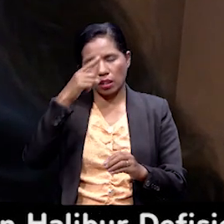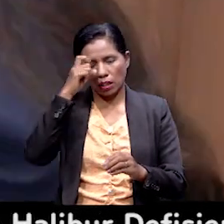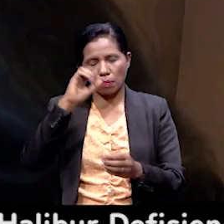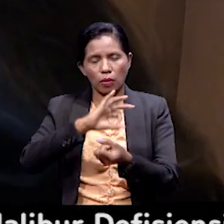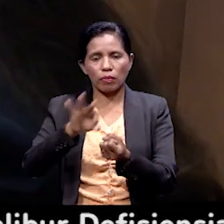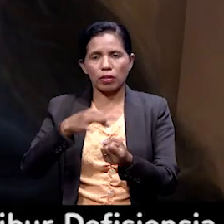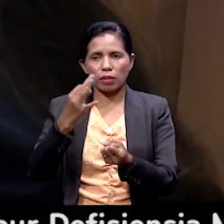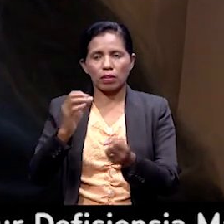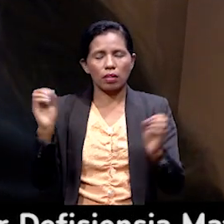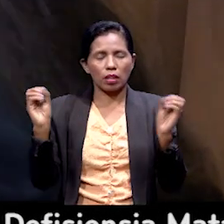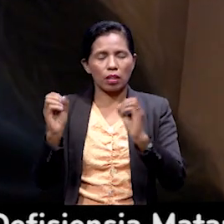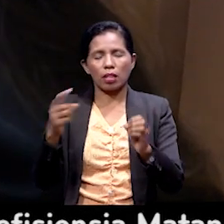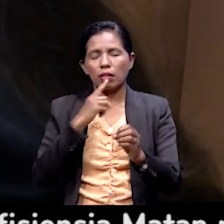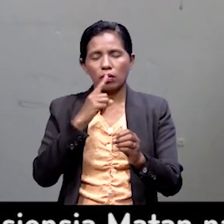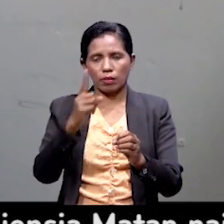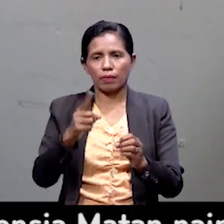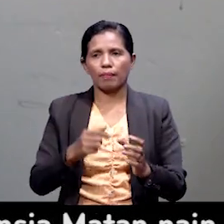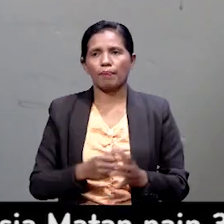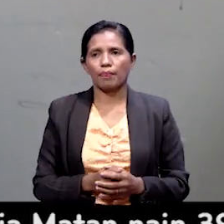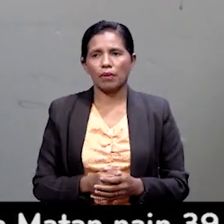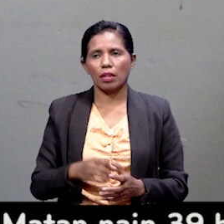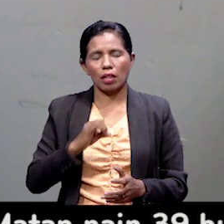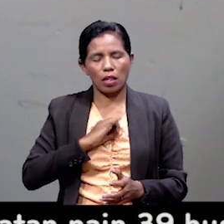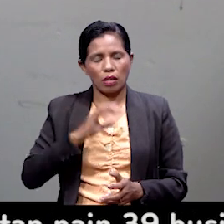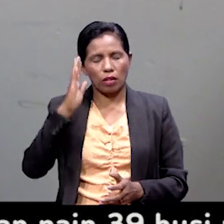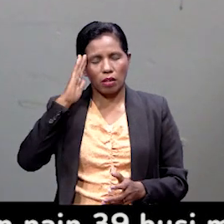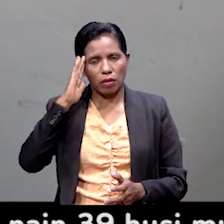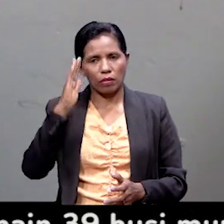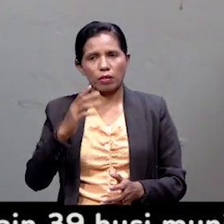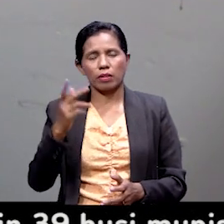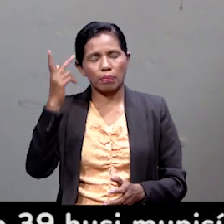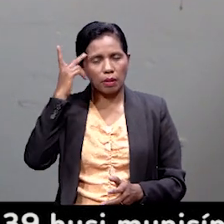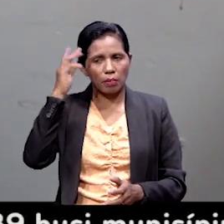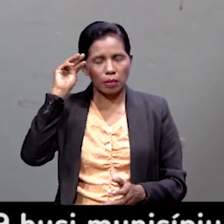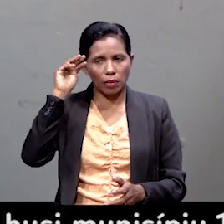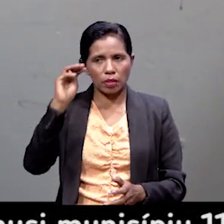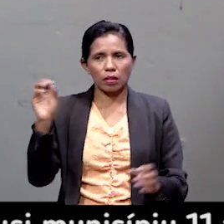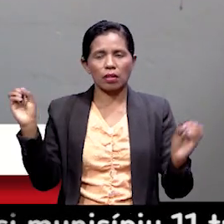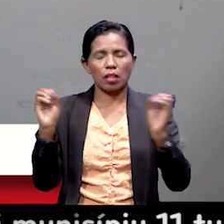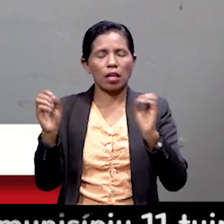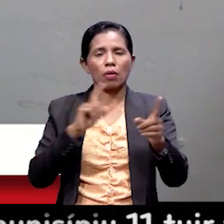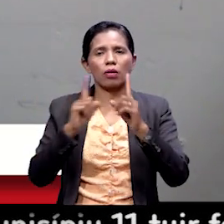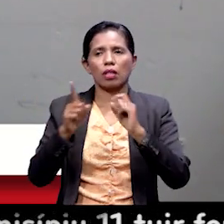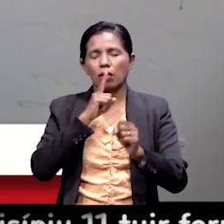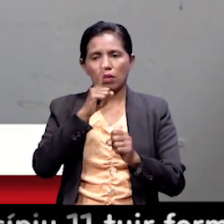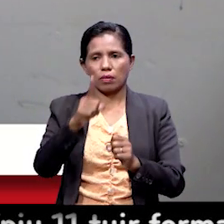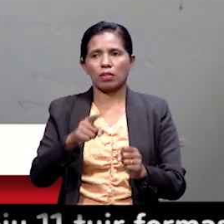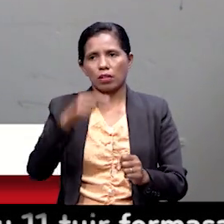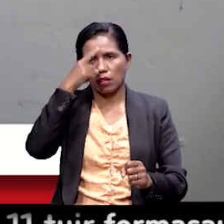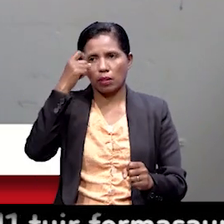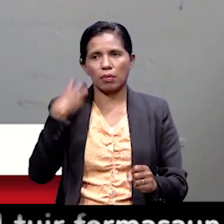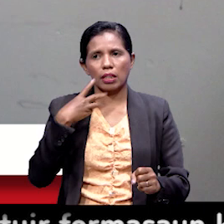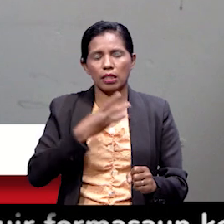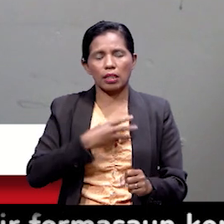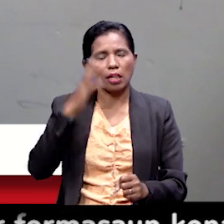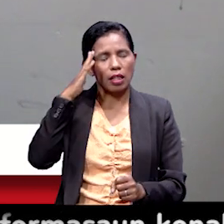COVID-19, la os razão fundamental. A união é argumento excelência o primeiro ministro já nem lá é razão tamba antes ida nem ita tem